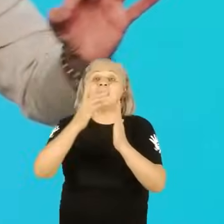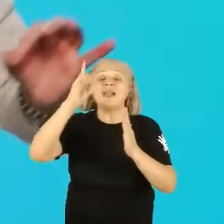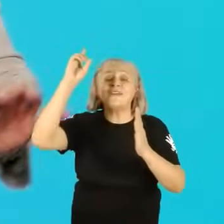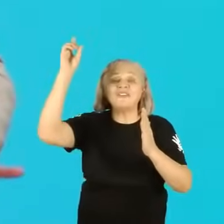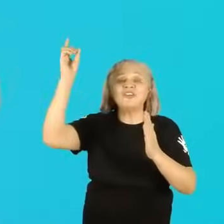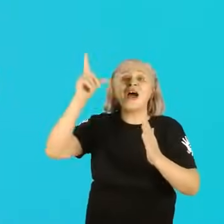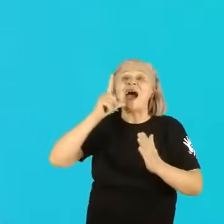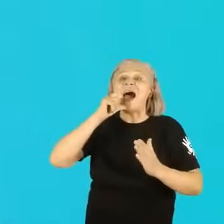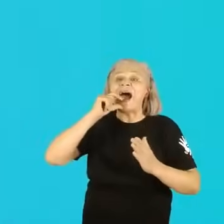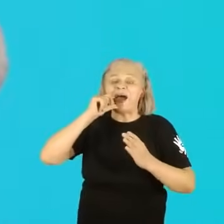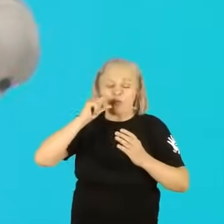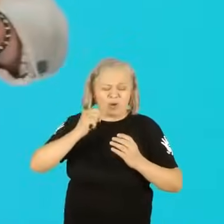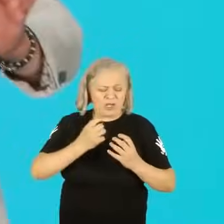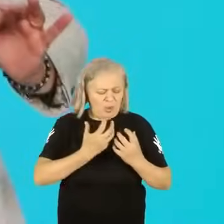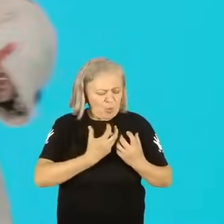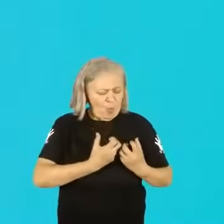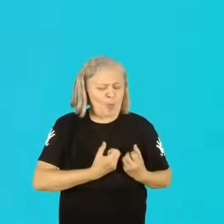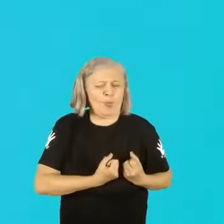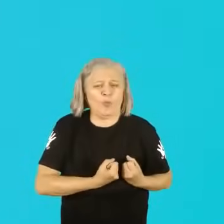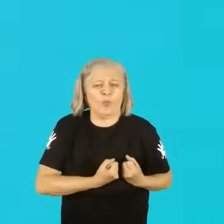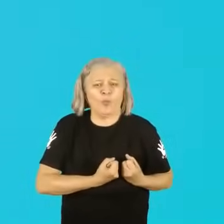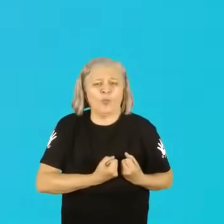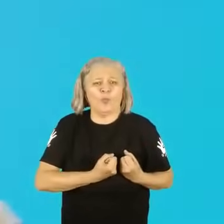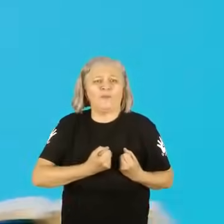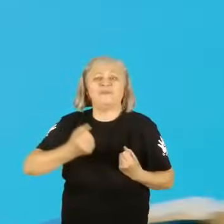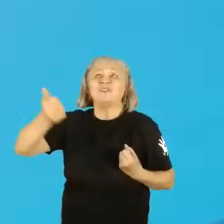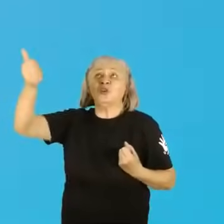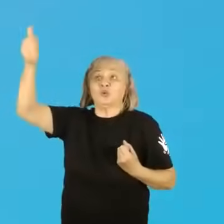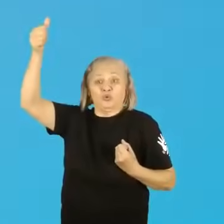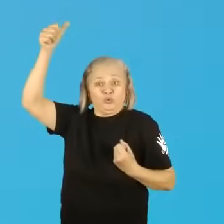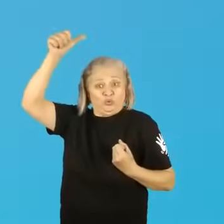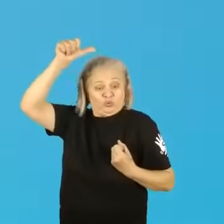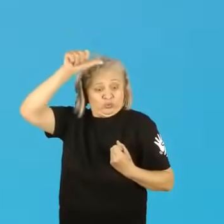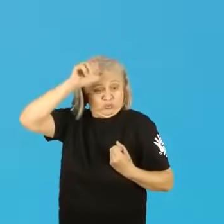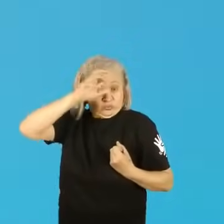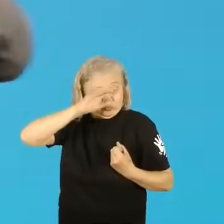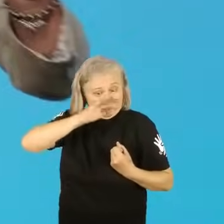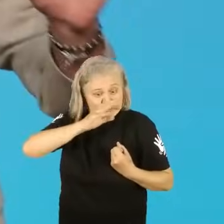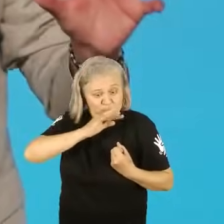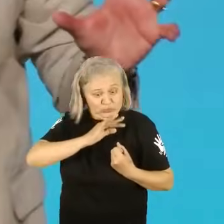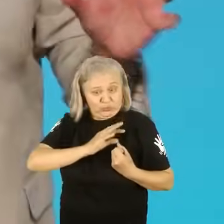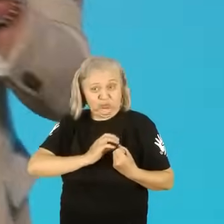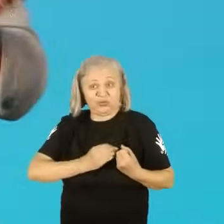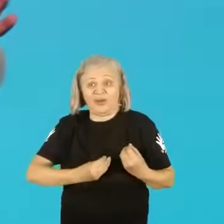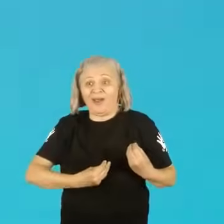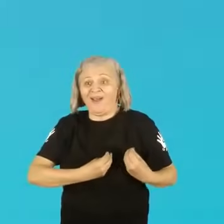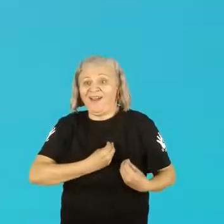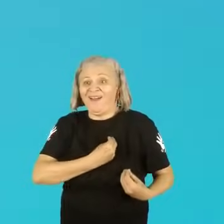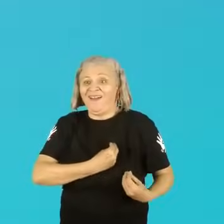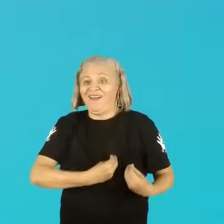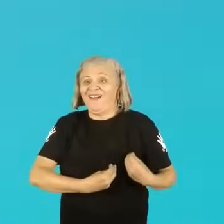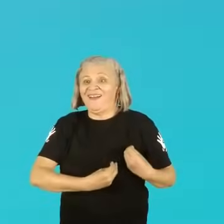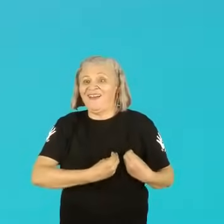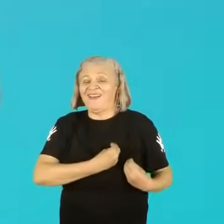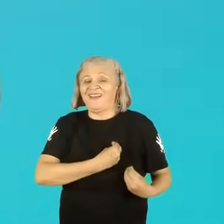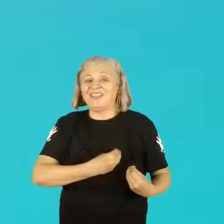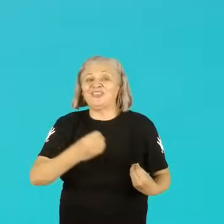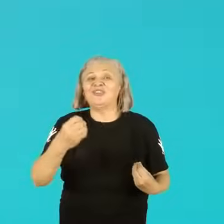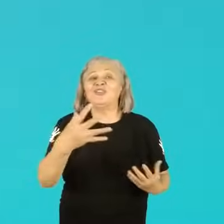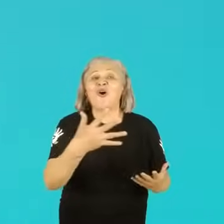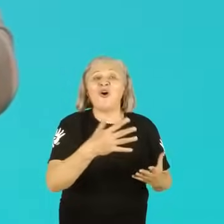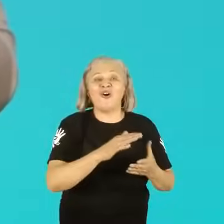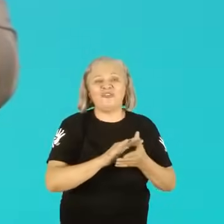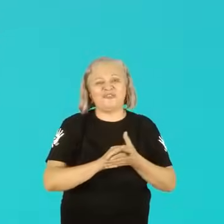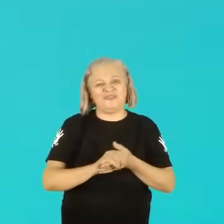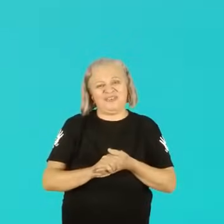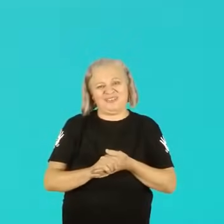seca. É por isso que quando a gente vem para um culto, eu não sei se você já experimentou isso, eu acho que sim, porque isso aqui é